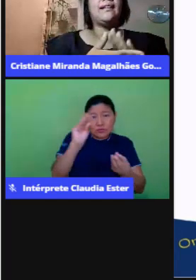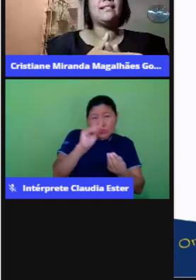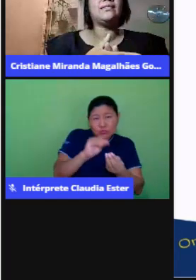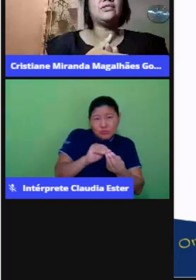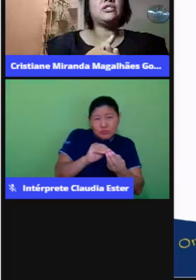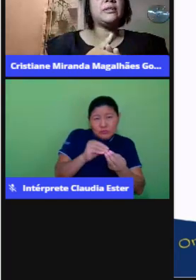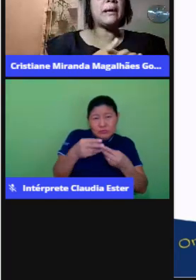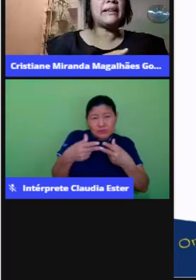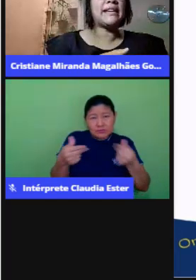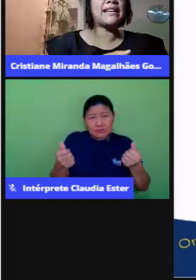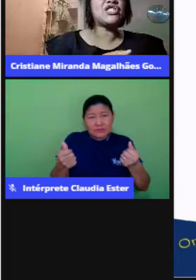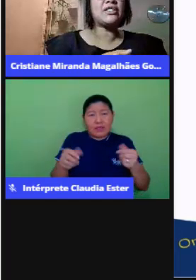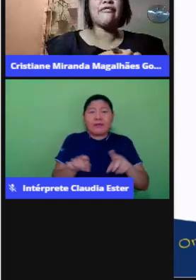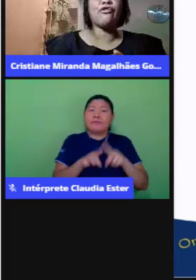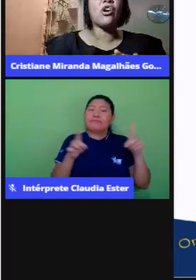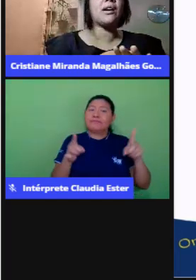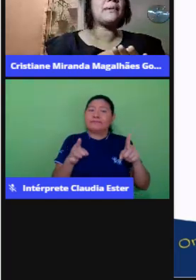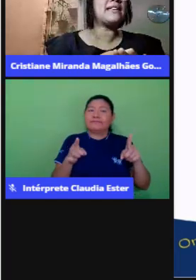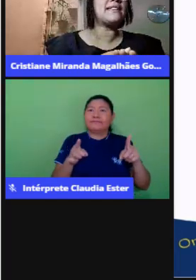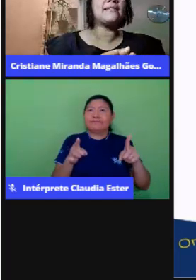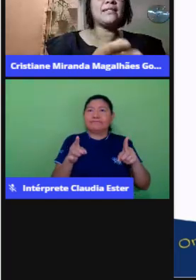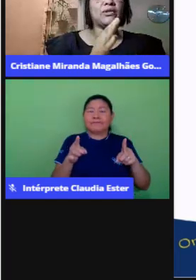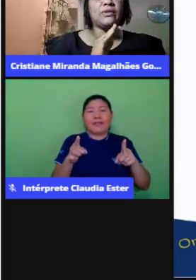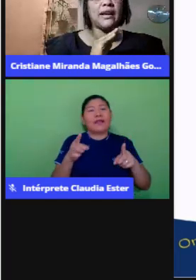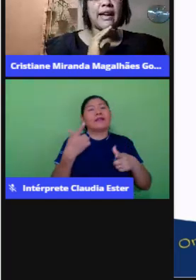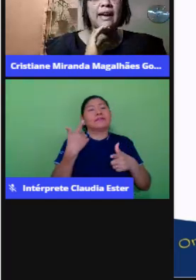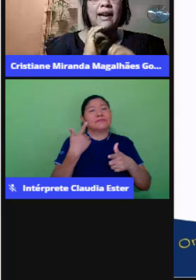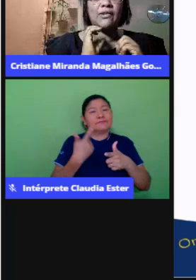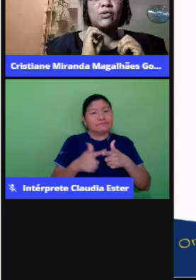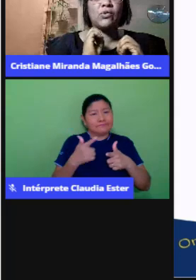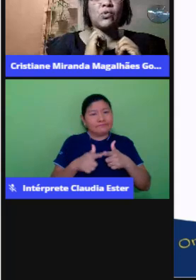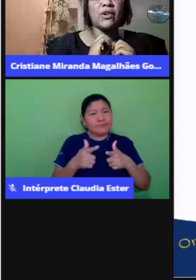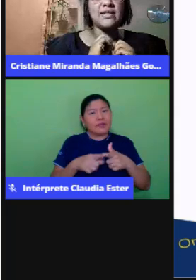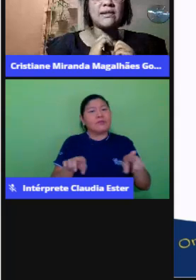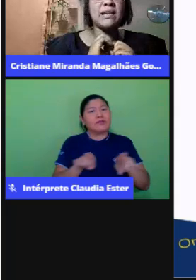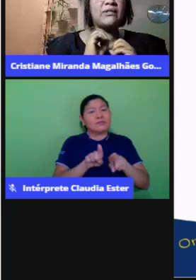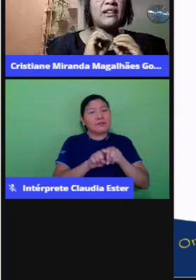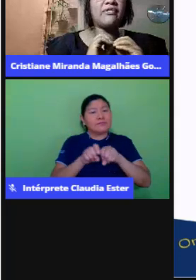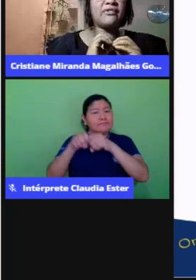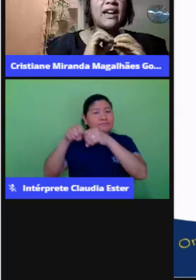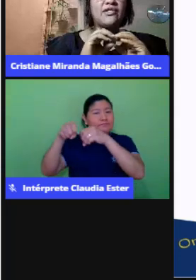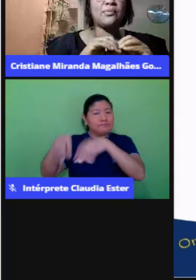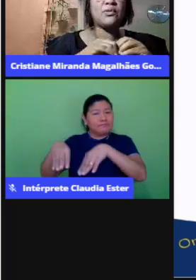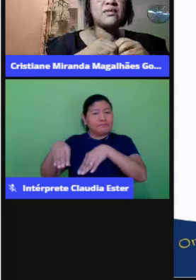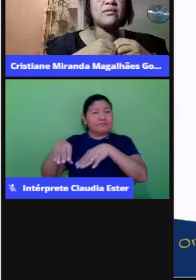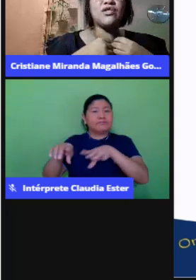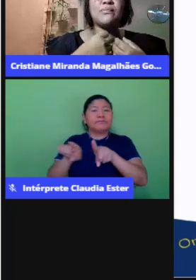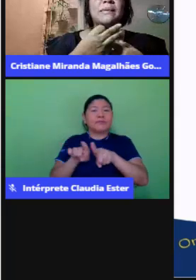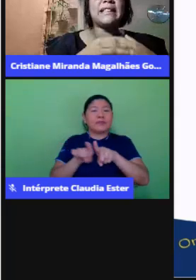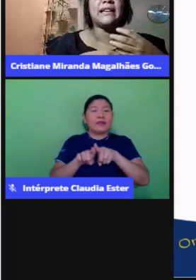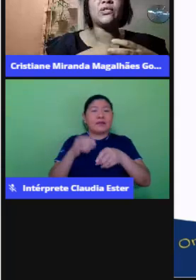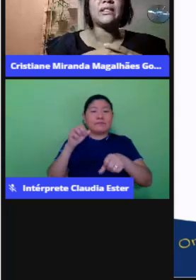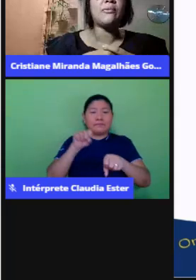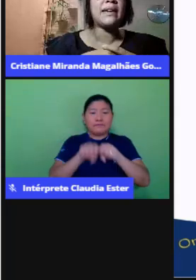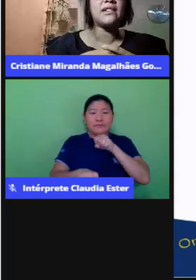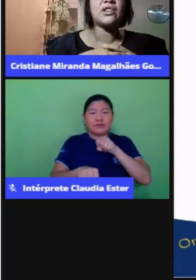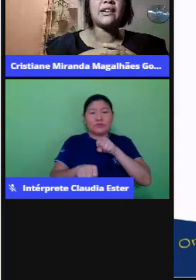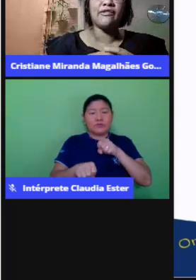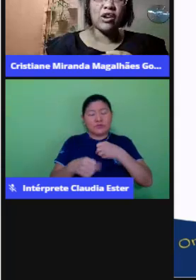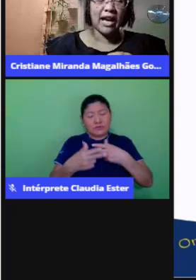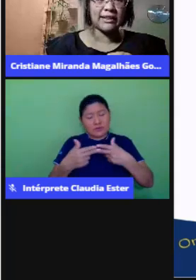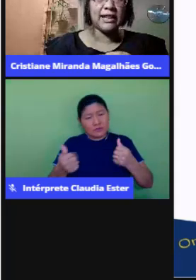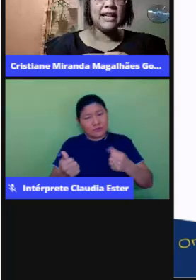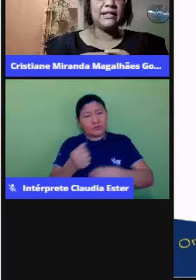reduzindo de maneira que a gente deforma e o conhecimento ele vai para o estudante de maneira